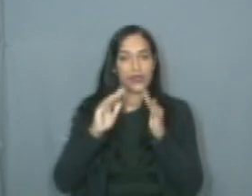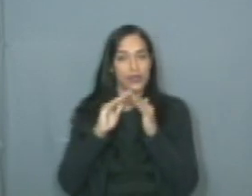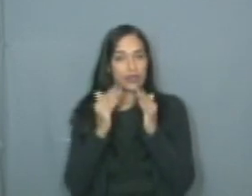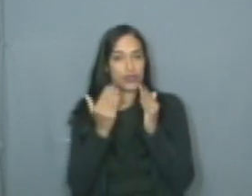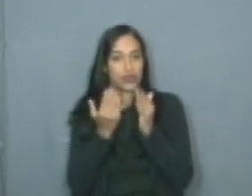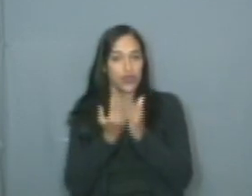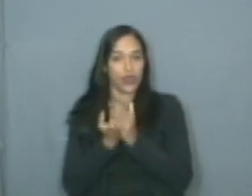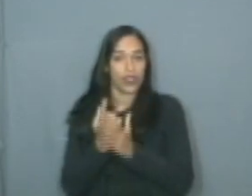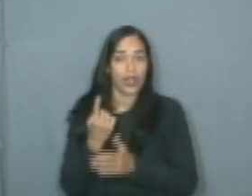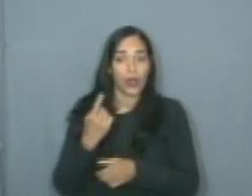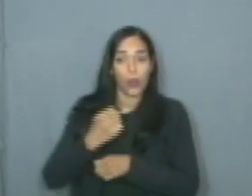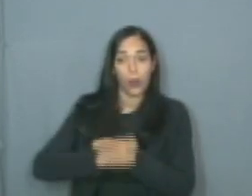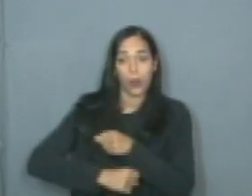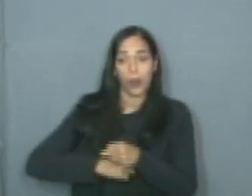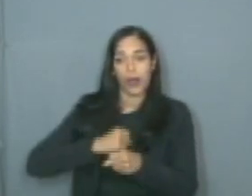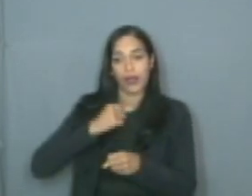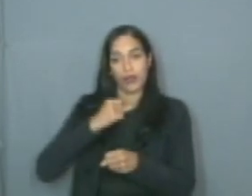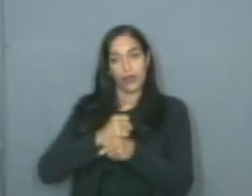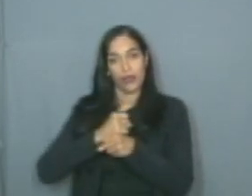um ano.